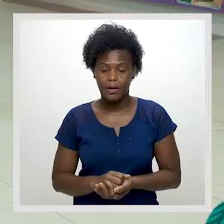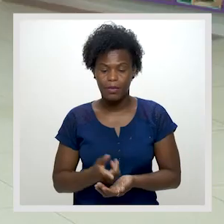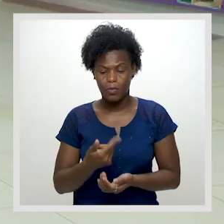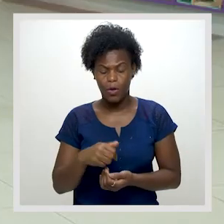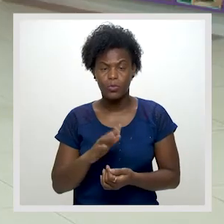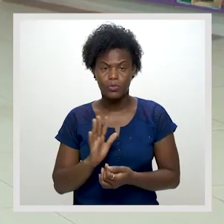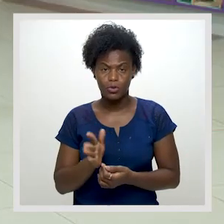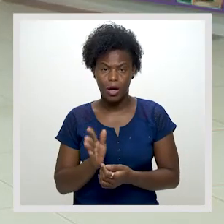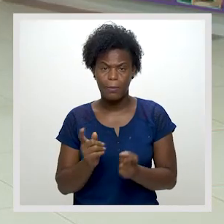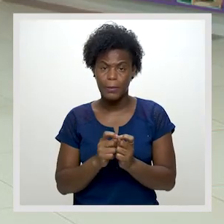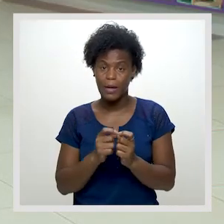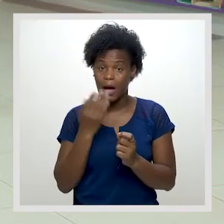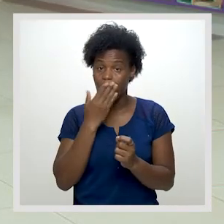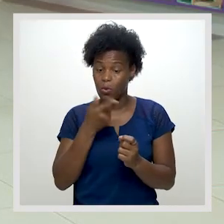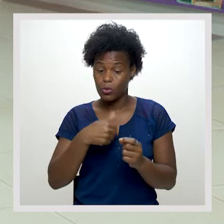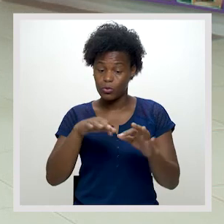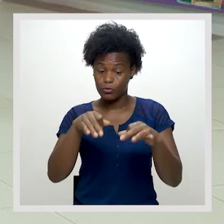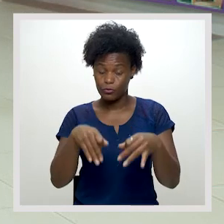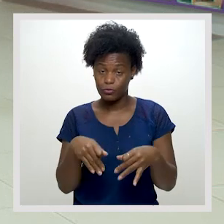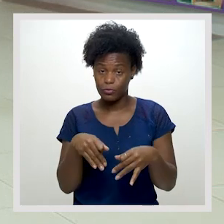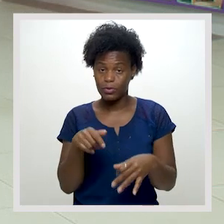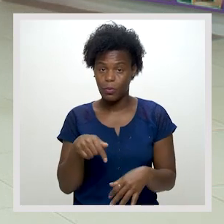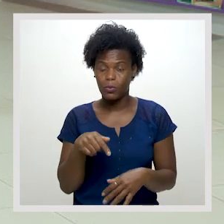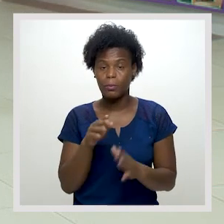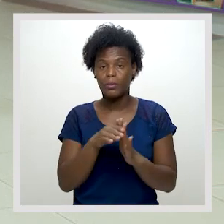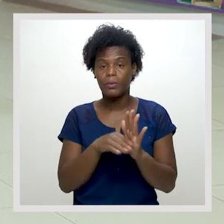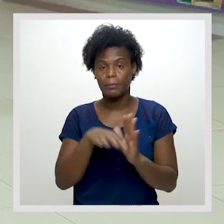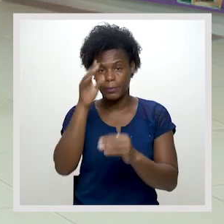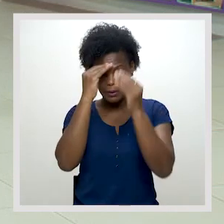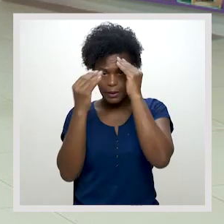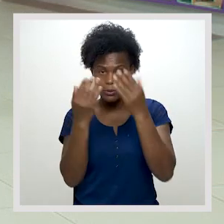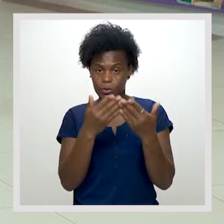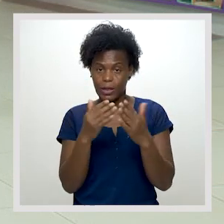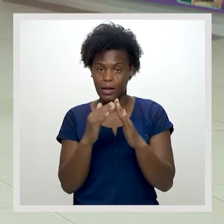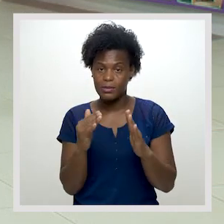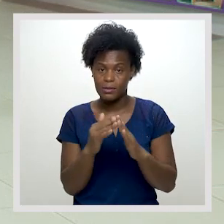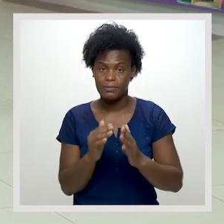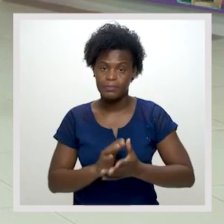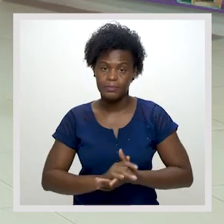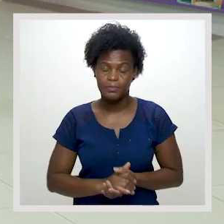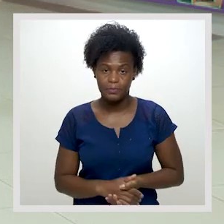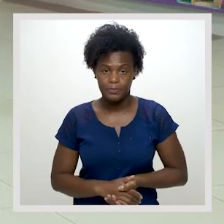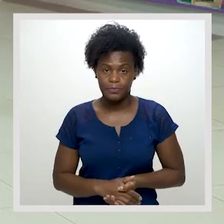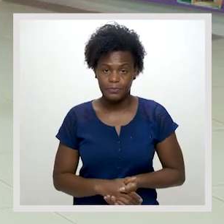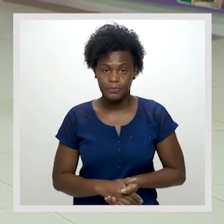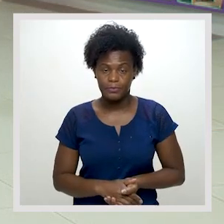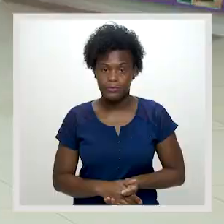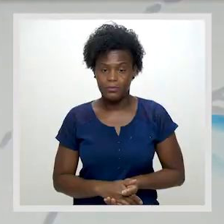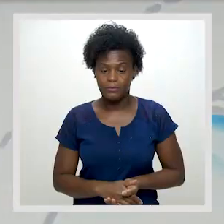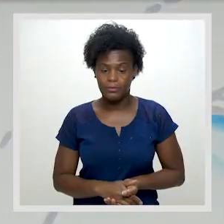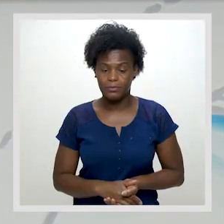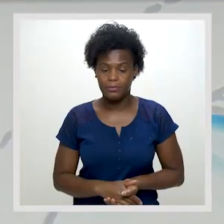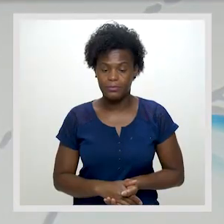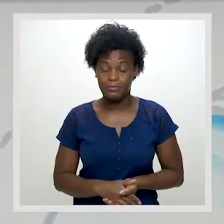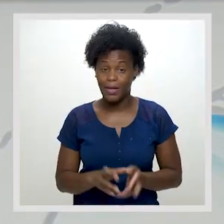Sabe-se que já estamos praticamente no término da nossa aula de hoje, no programa Aprender, Estudar em Casa.